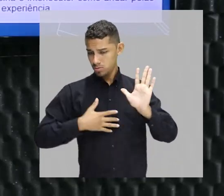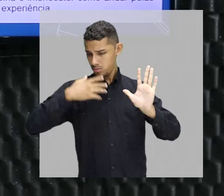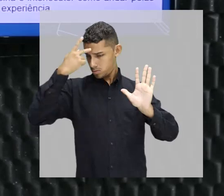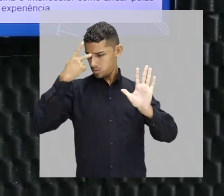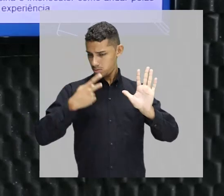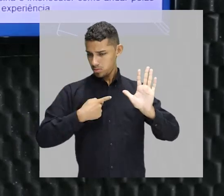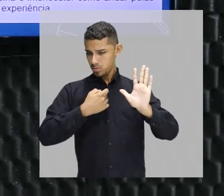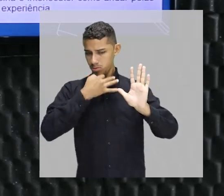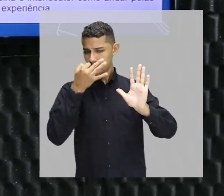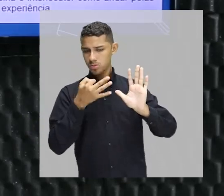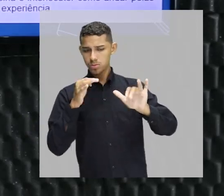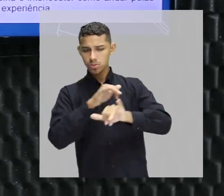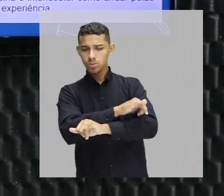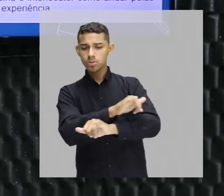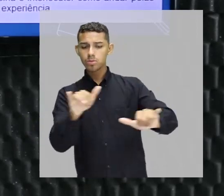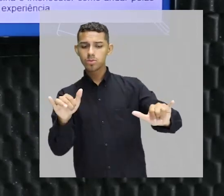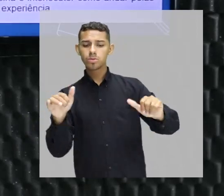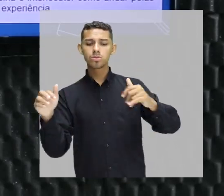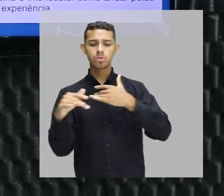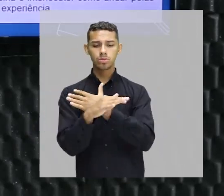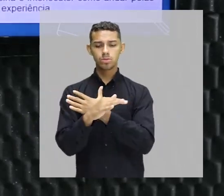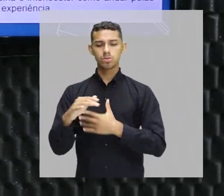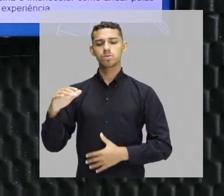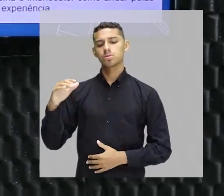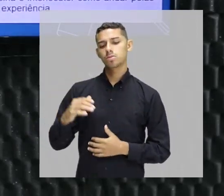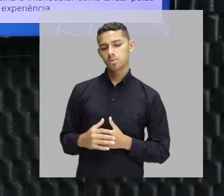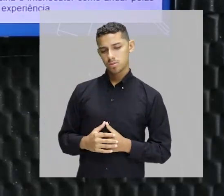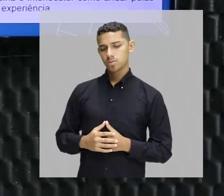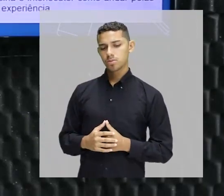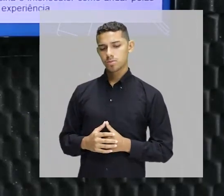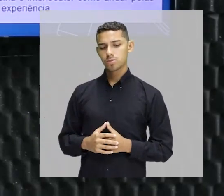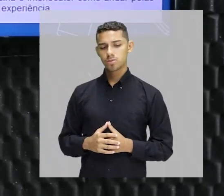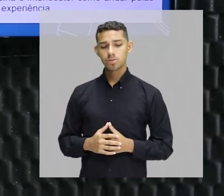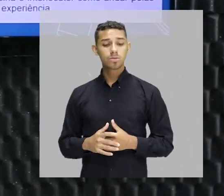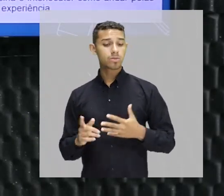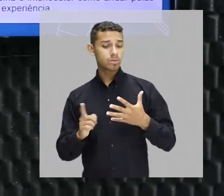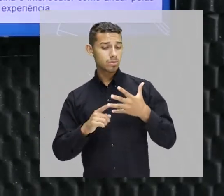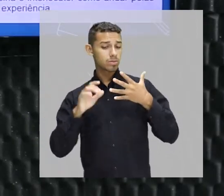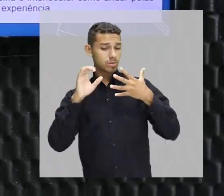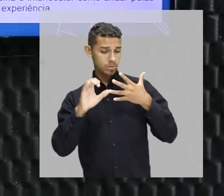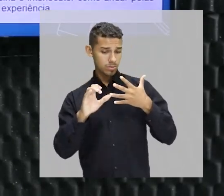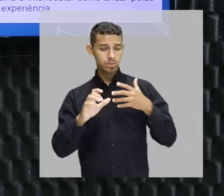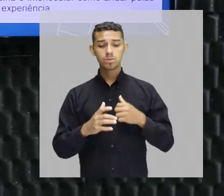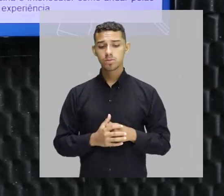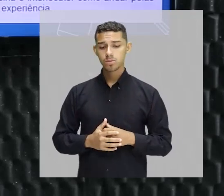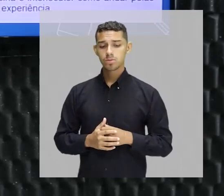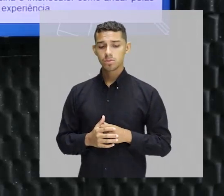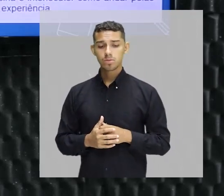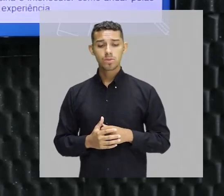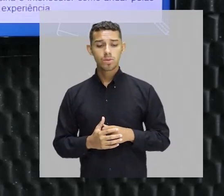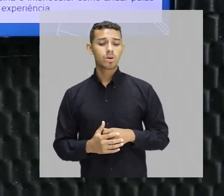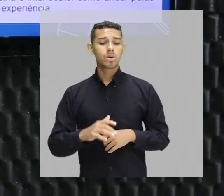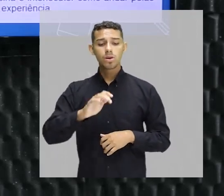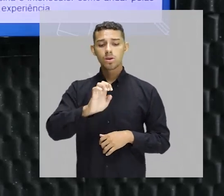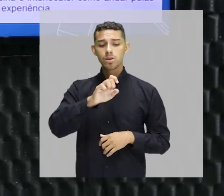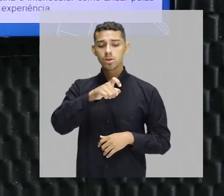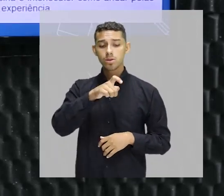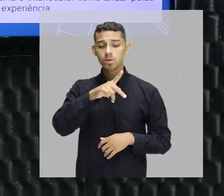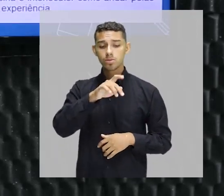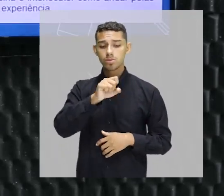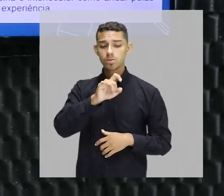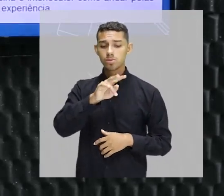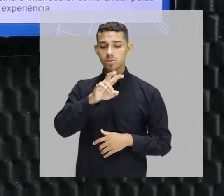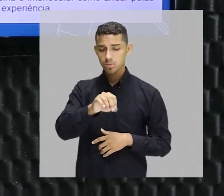vista sobre as notícias relativas à cidade. Letra C, seria um tipo expositivo e